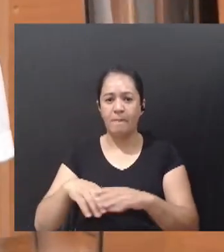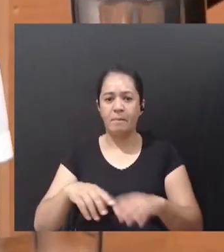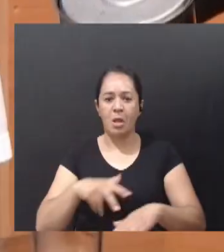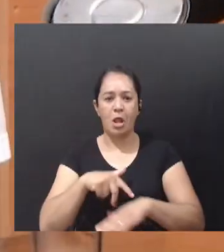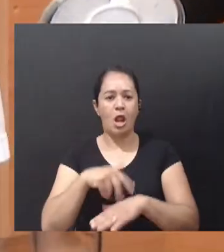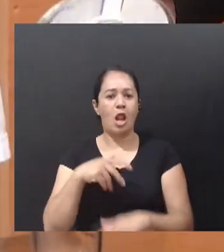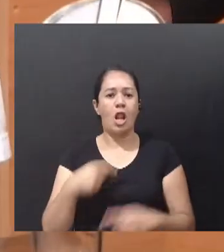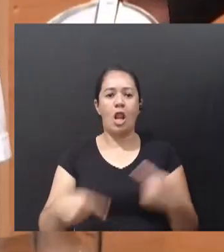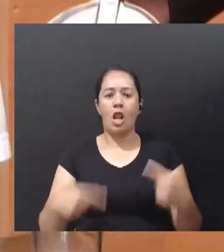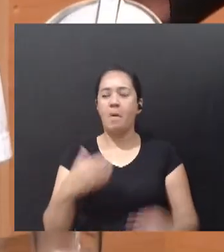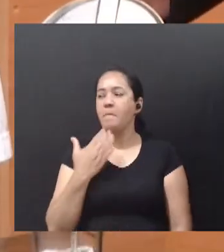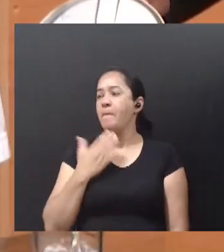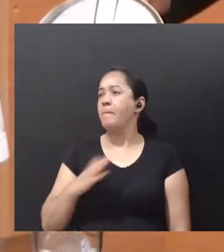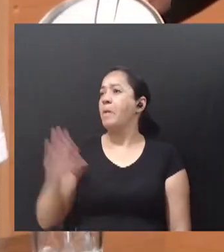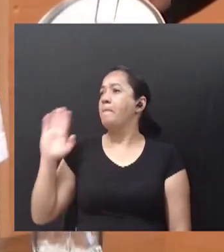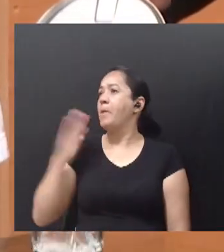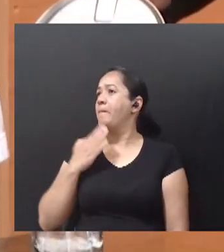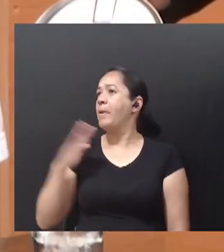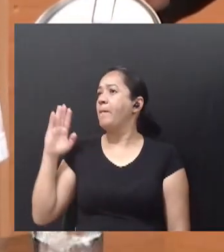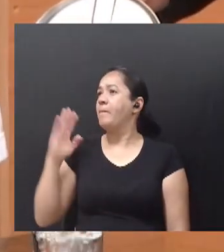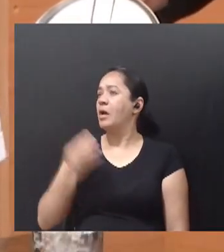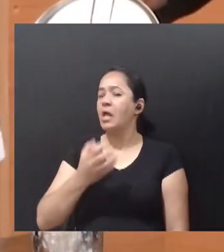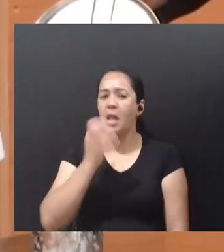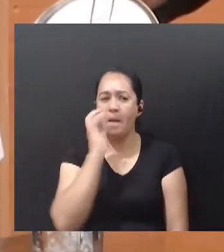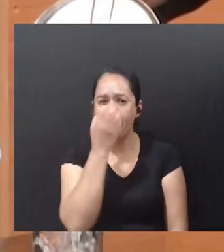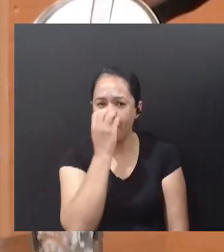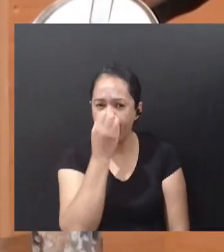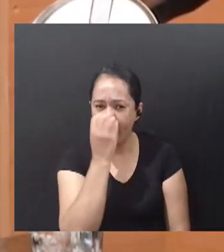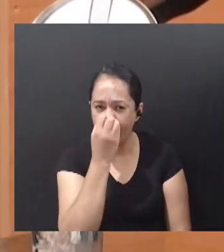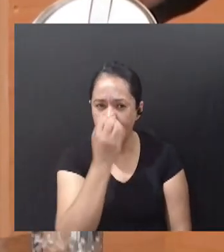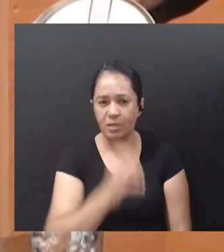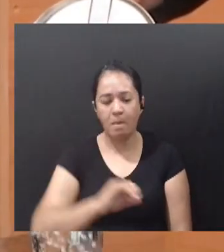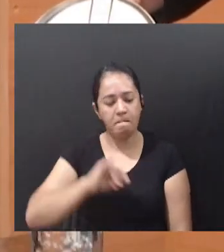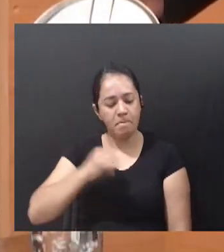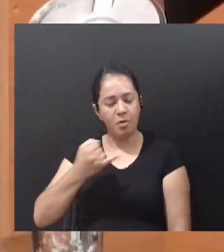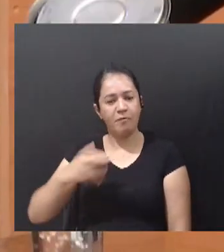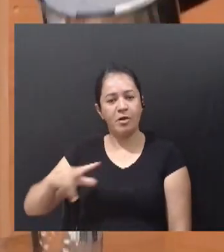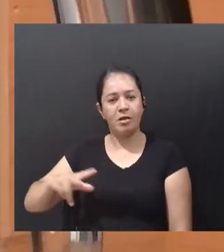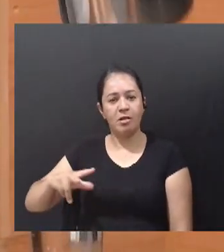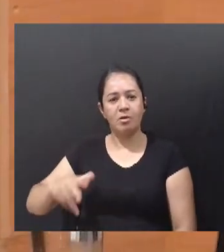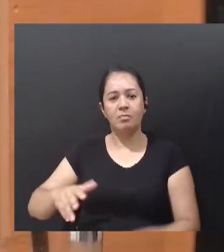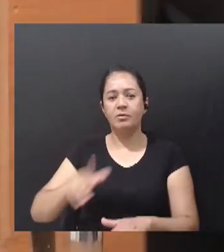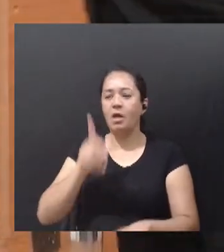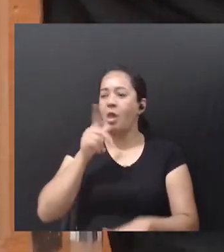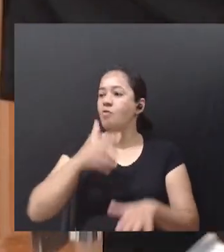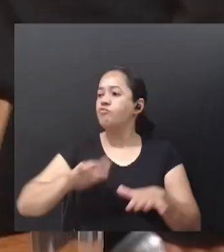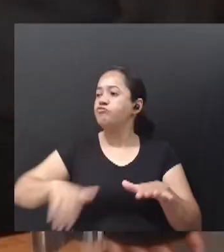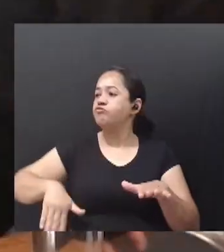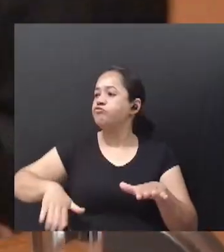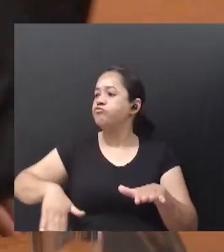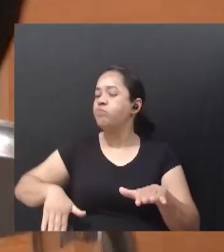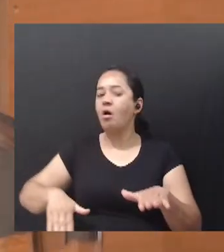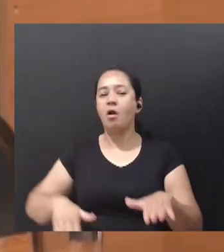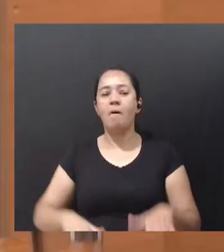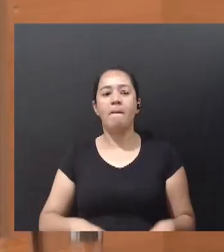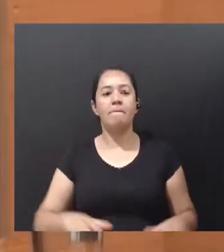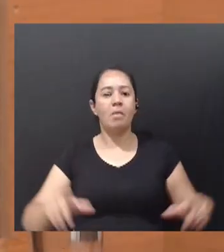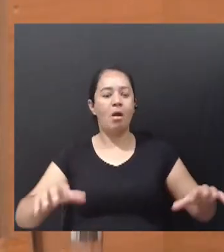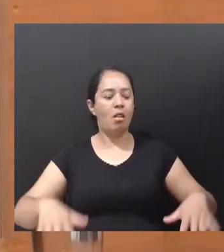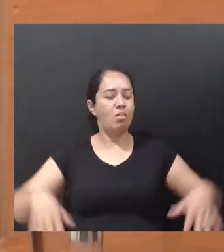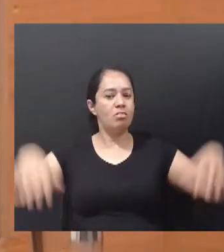prometem pura palhaçada, proveito próprio, praias, programas, piscinas, palacetes, palmas.